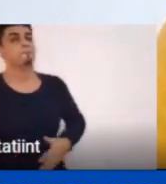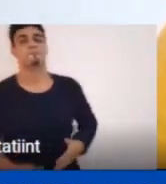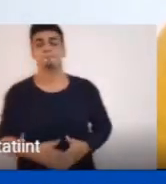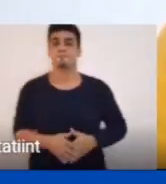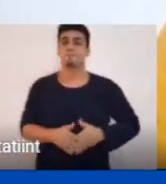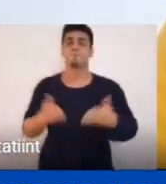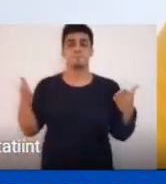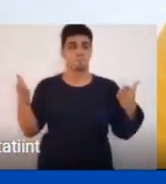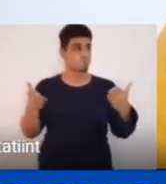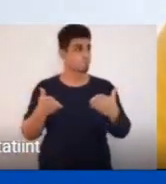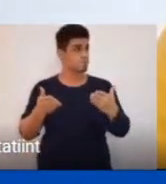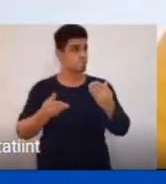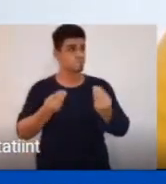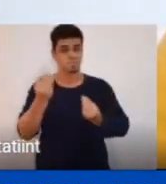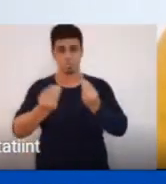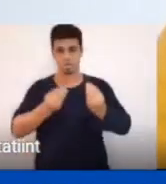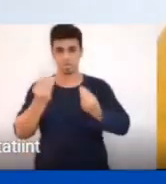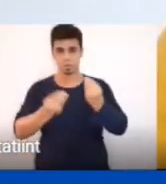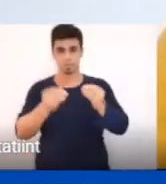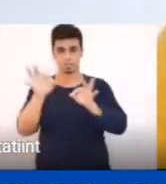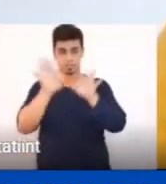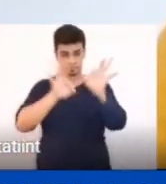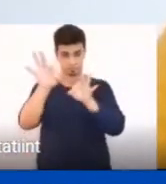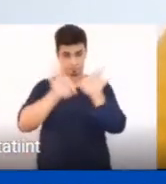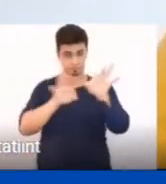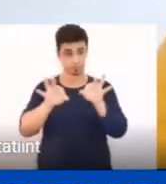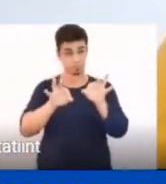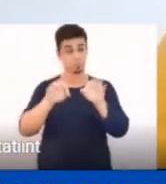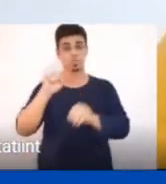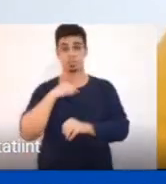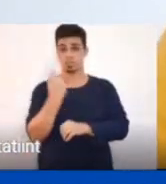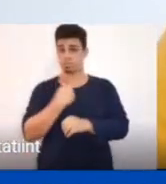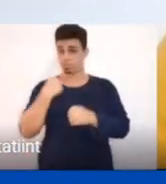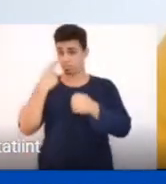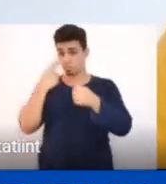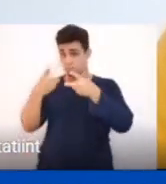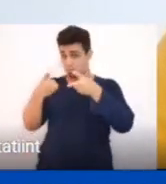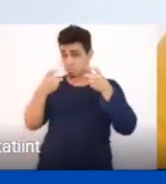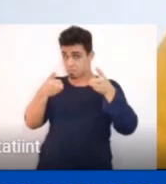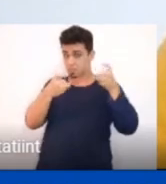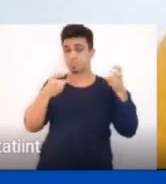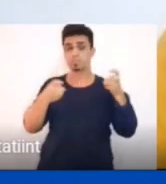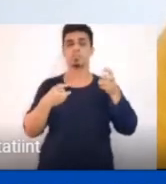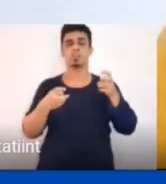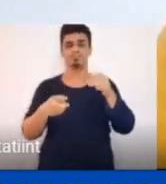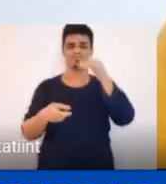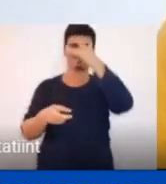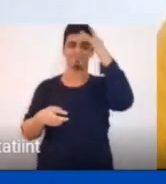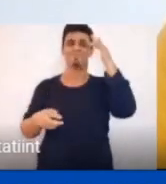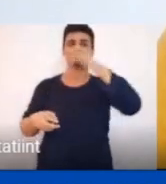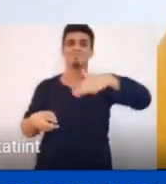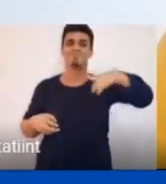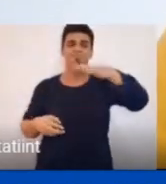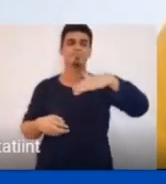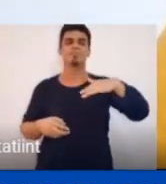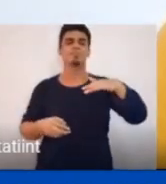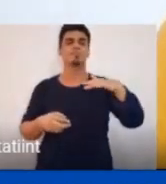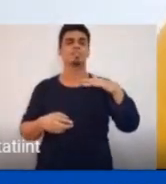contra-hegemônica da narrativa sobre a população negra, né? A gente vê, na verdade, no século XX e no século